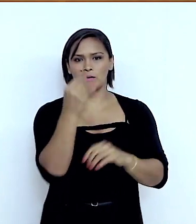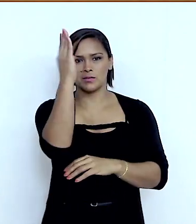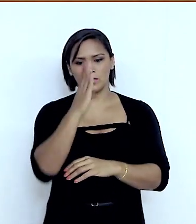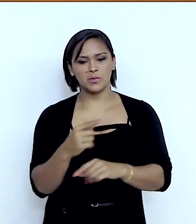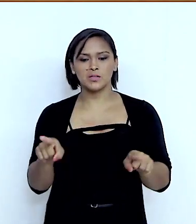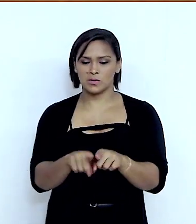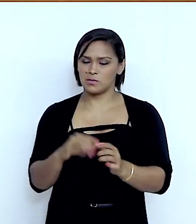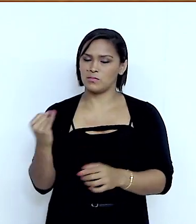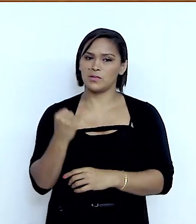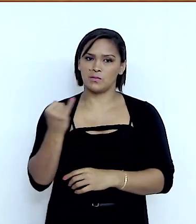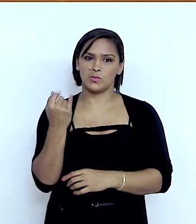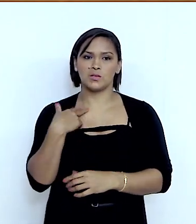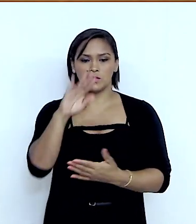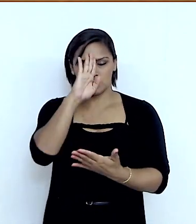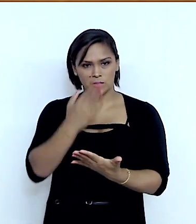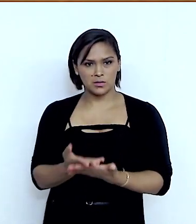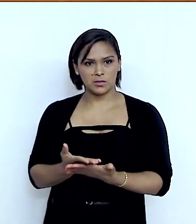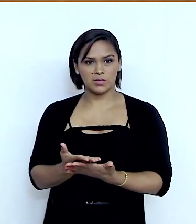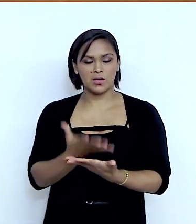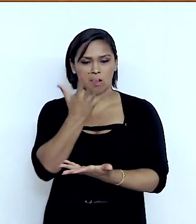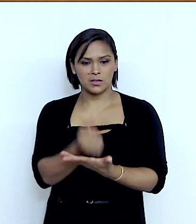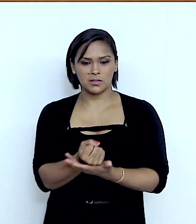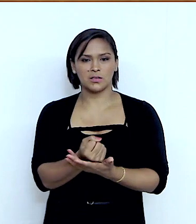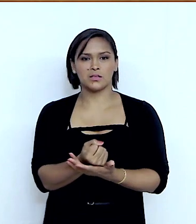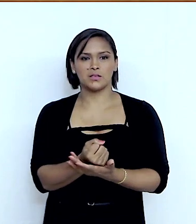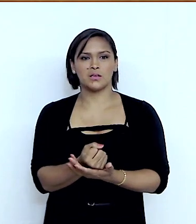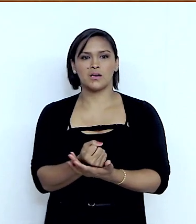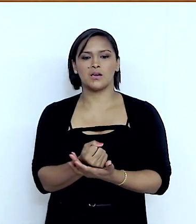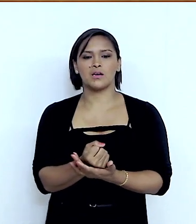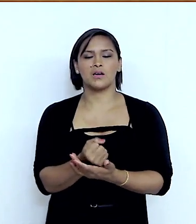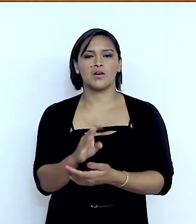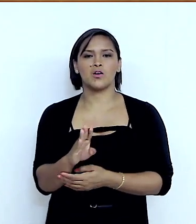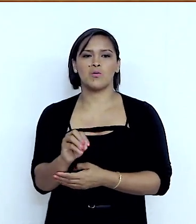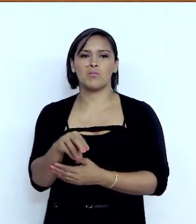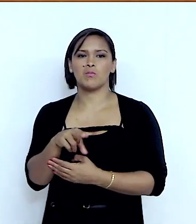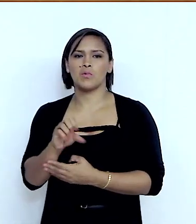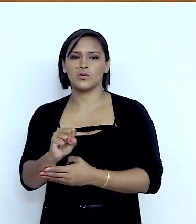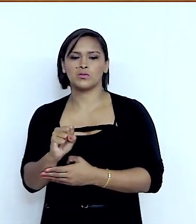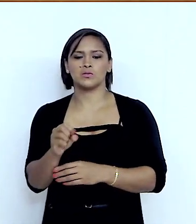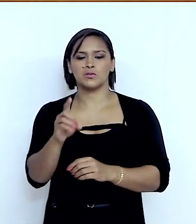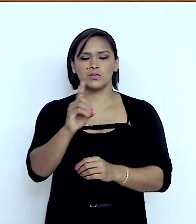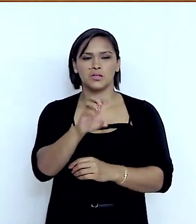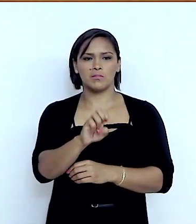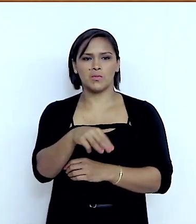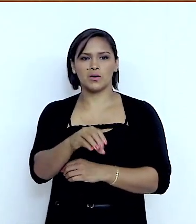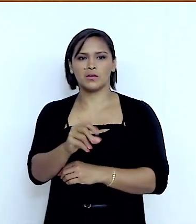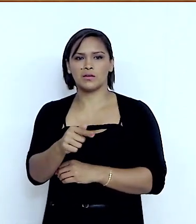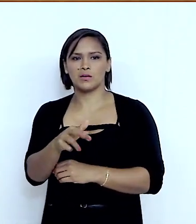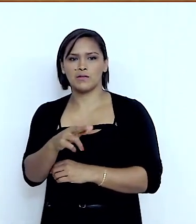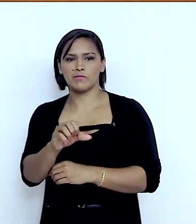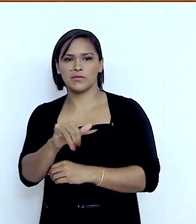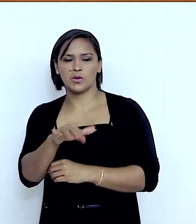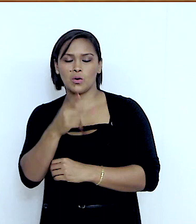é um elemento muito importante para levar em conta a questão do bônus demográfico não é o Brasil dependendo do autor nós estamos no